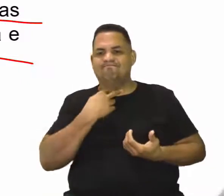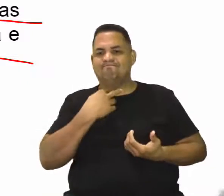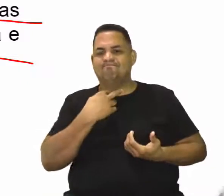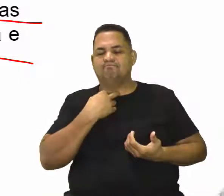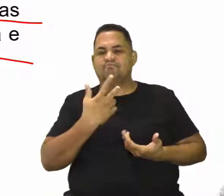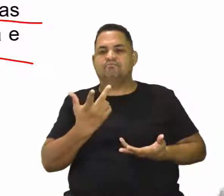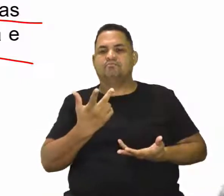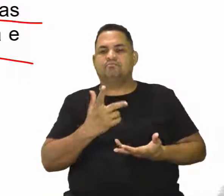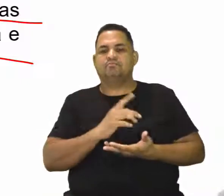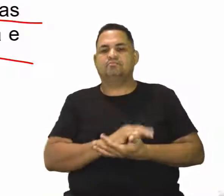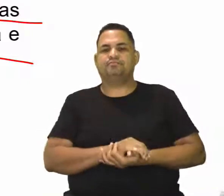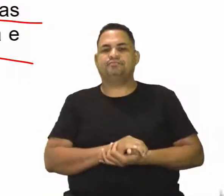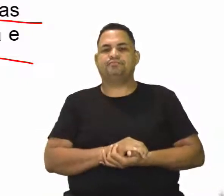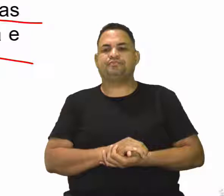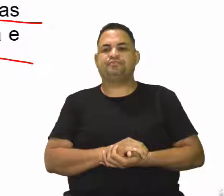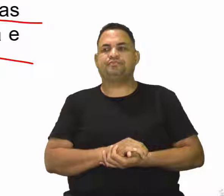pode.